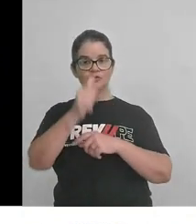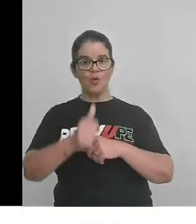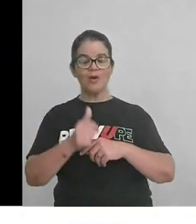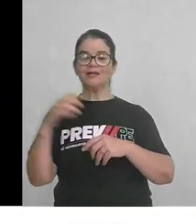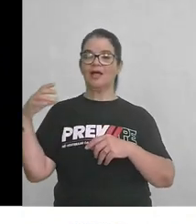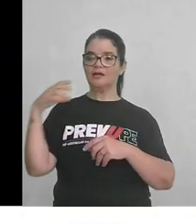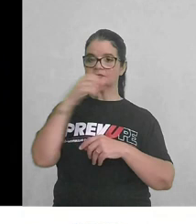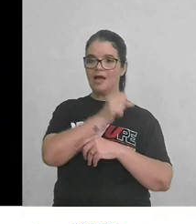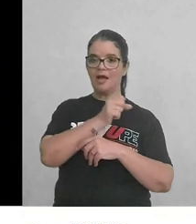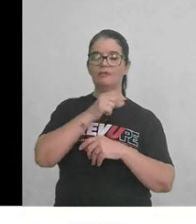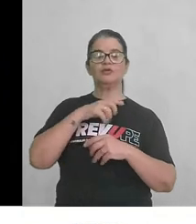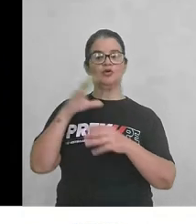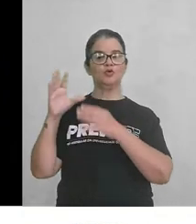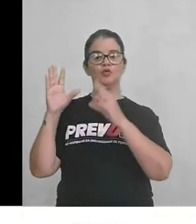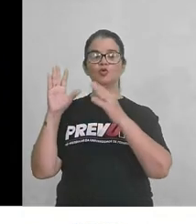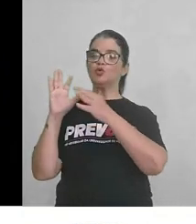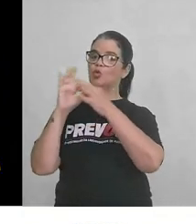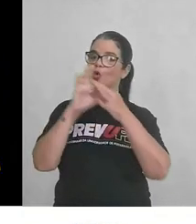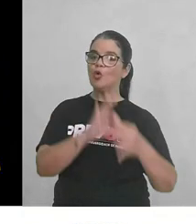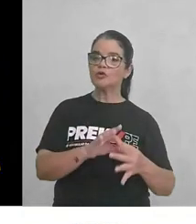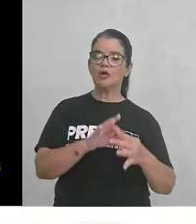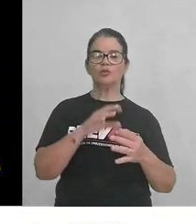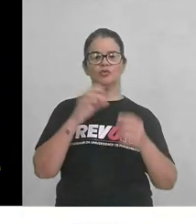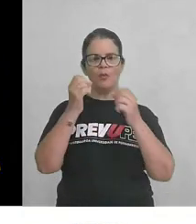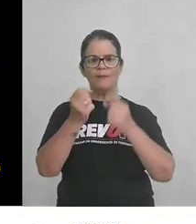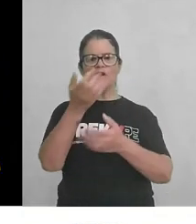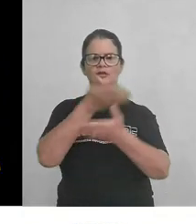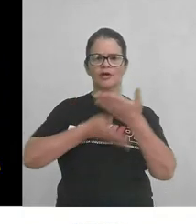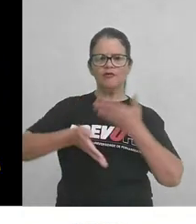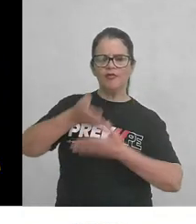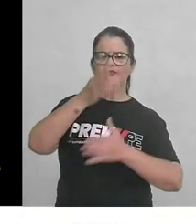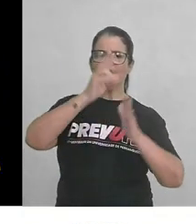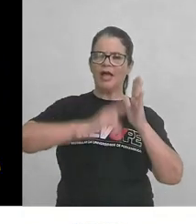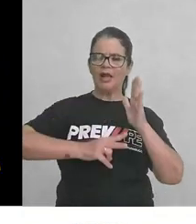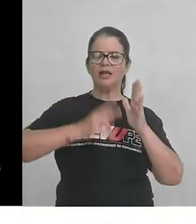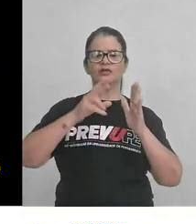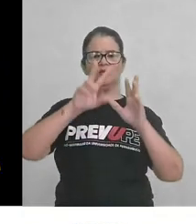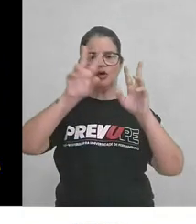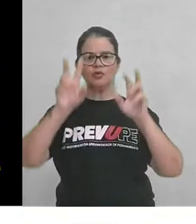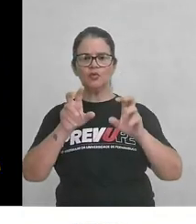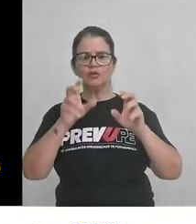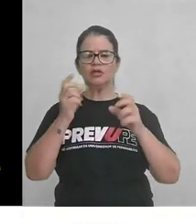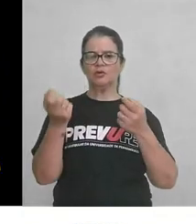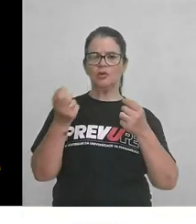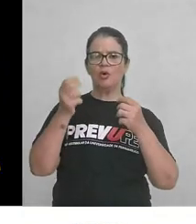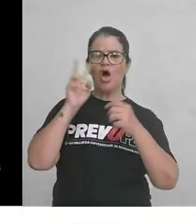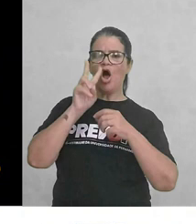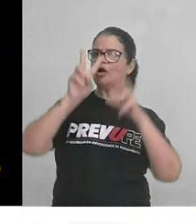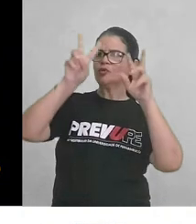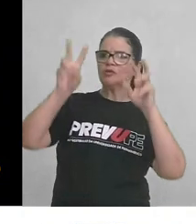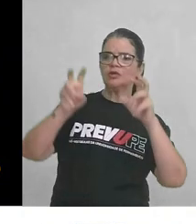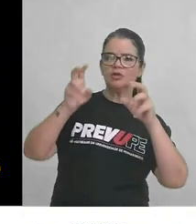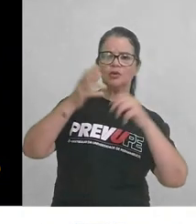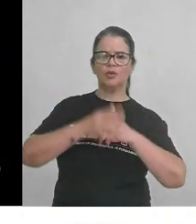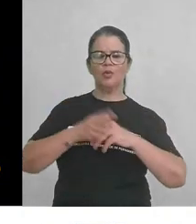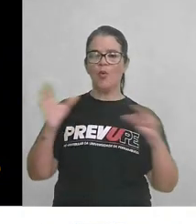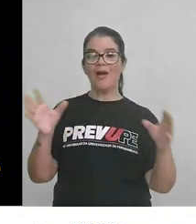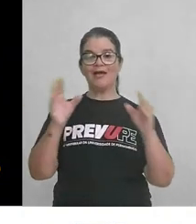do título, você olha o título, tá? O resumo para ter uma ideia geral do assunto.